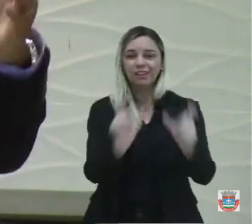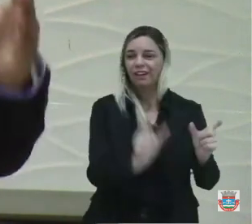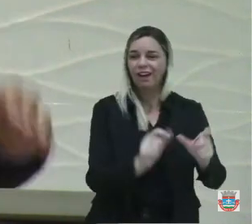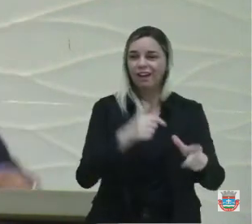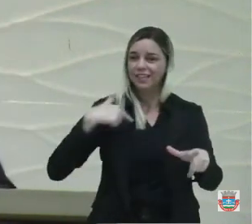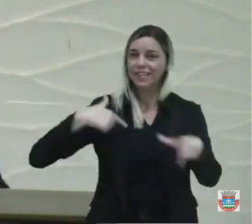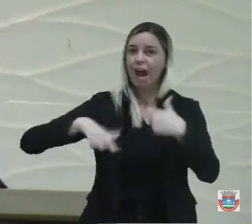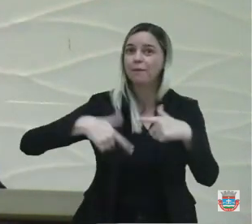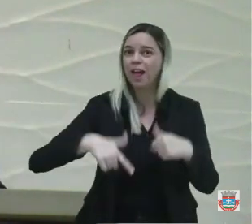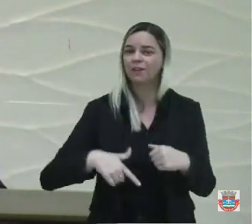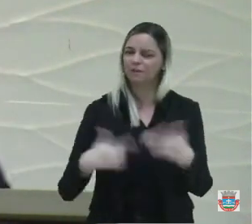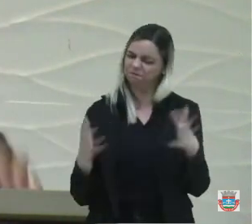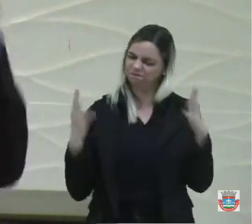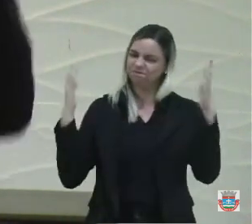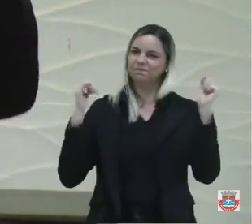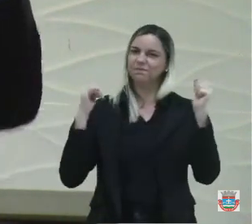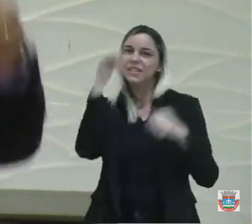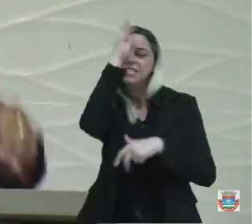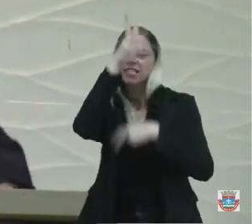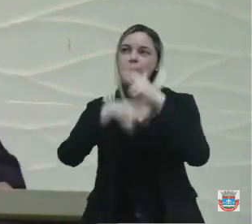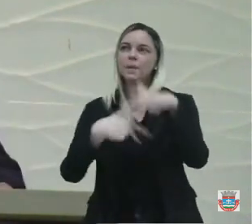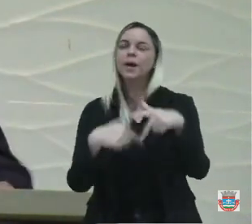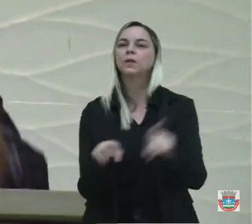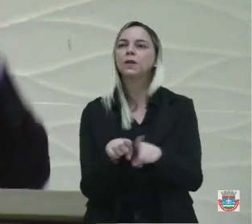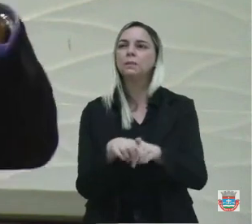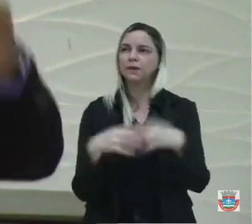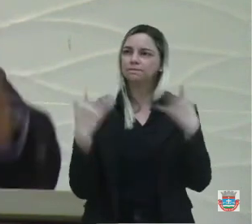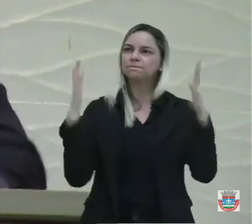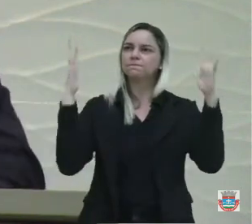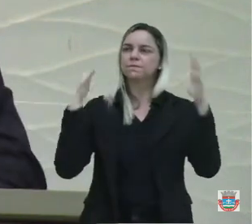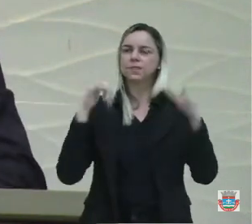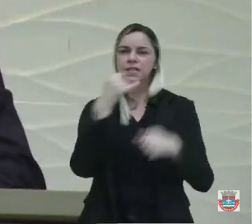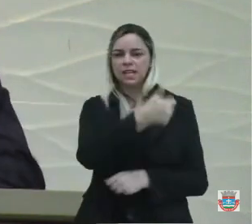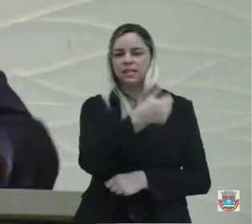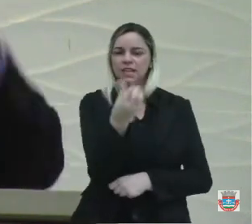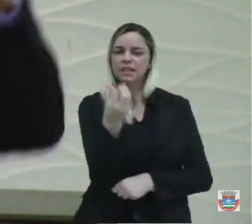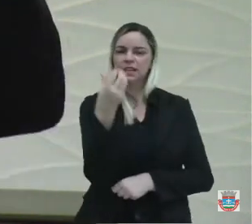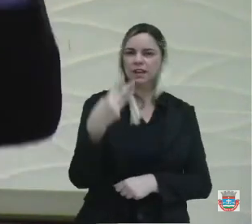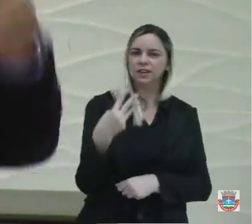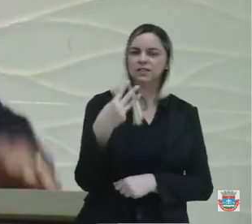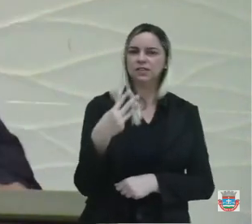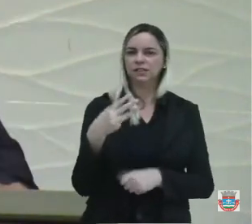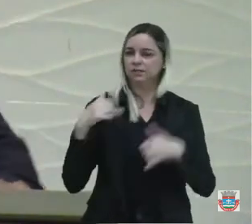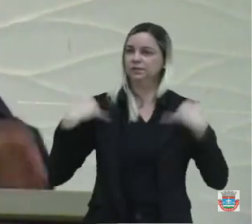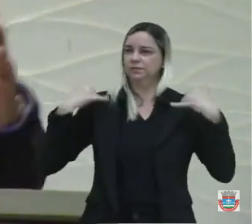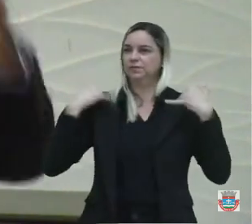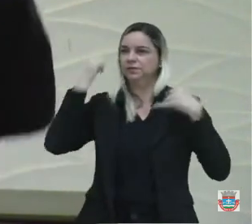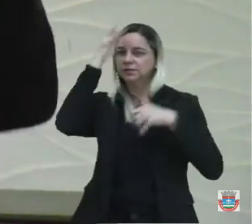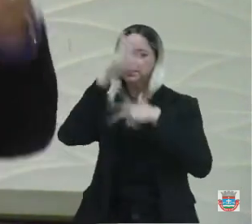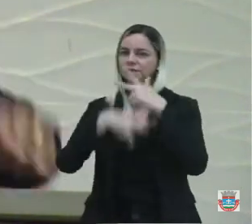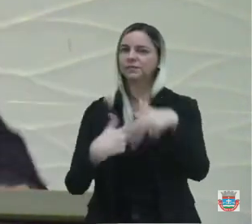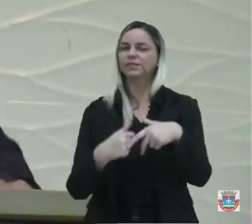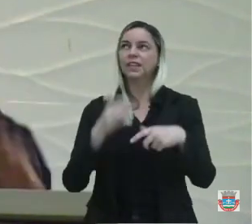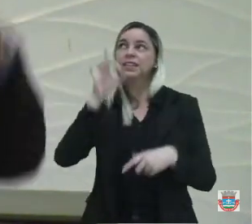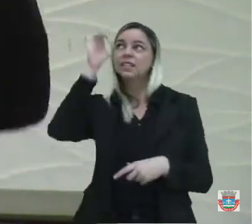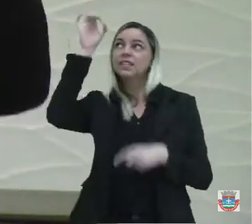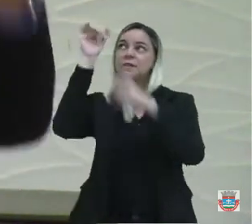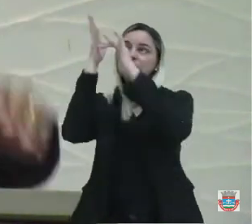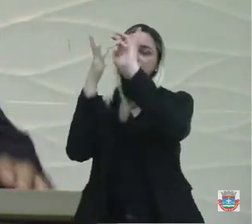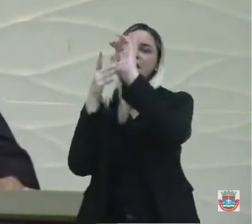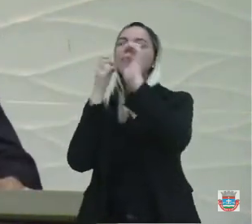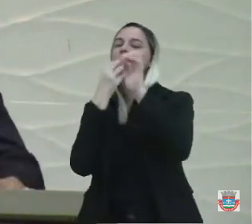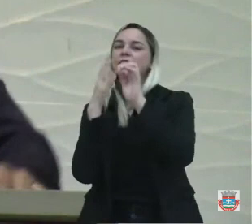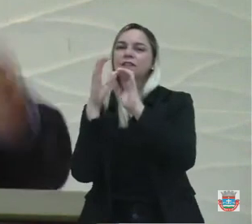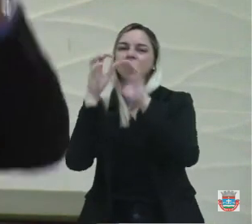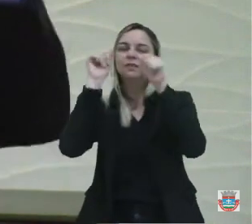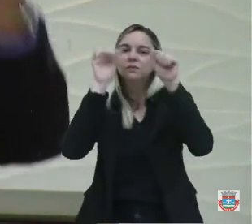e parabenizar São Bento do Una, mais uma vez, pelos 163 anos. Que o bom Jesus continue abençoando todos os São